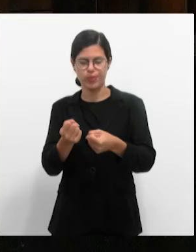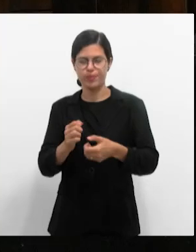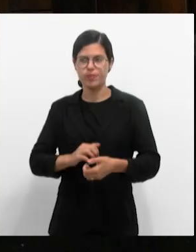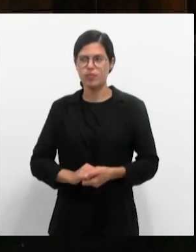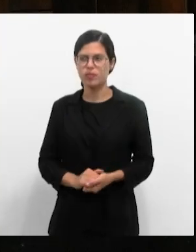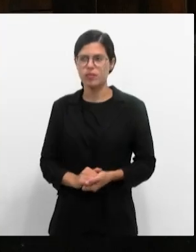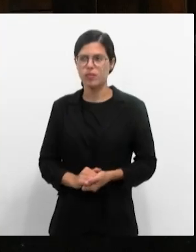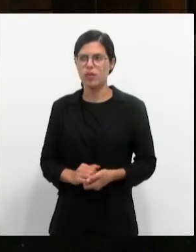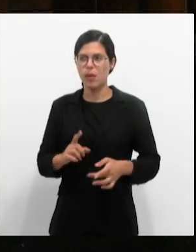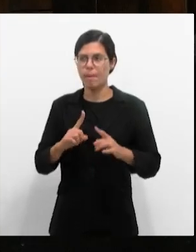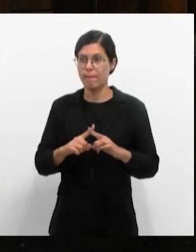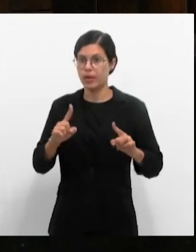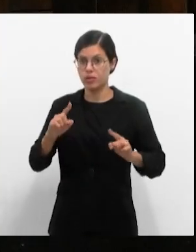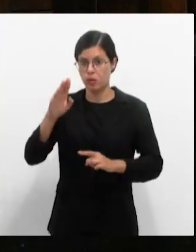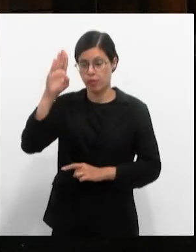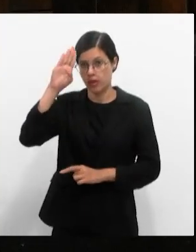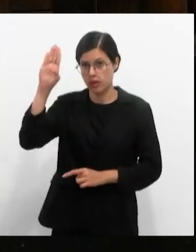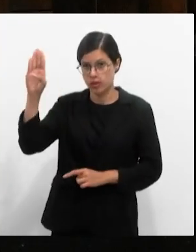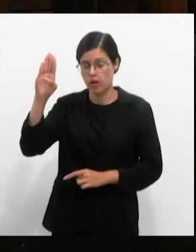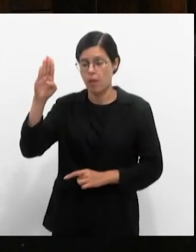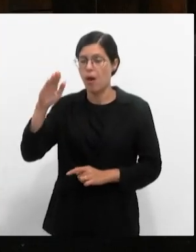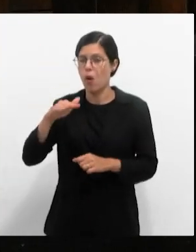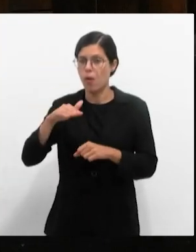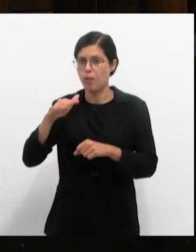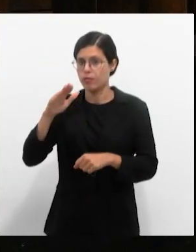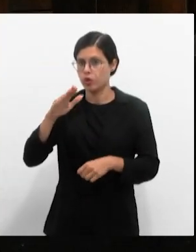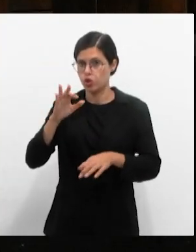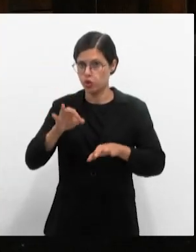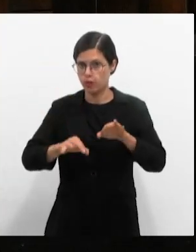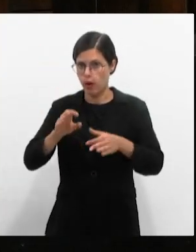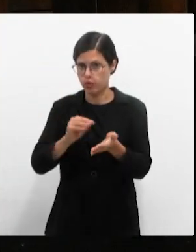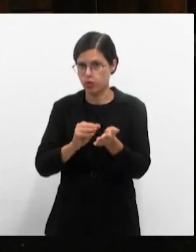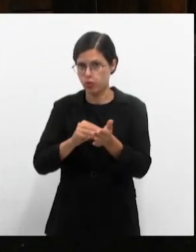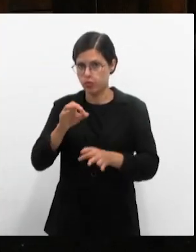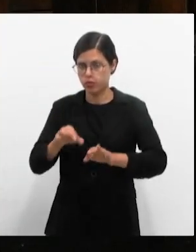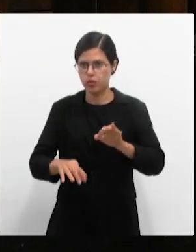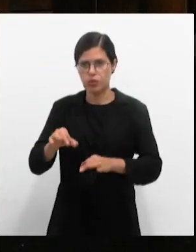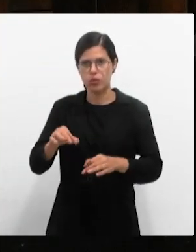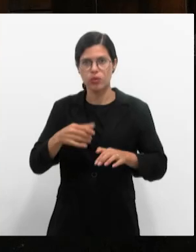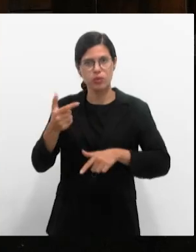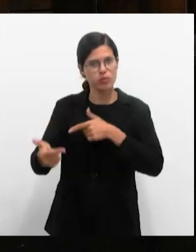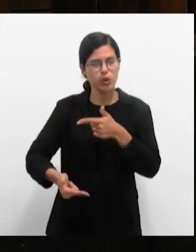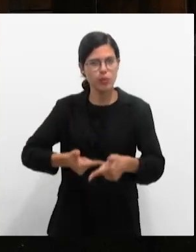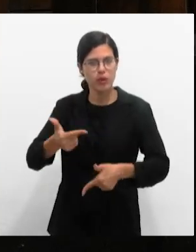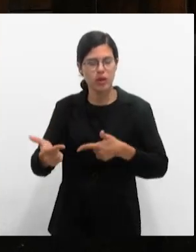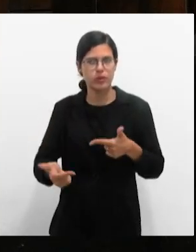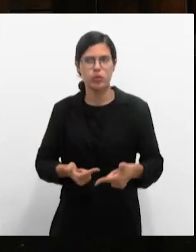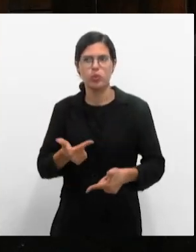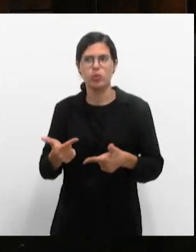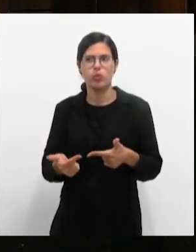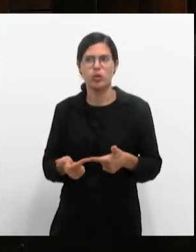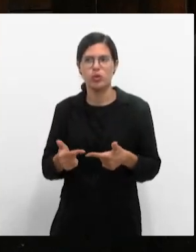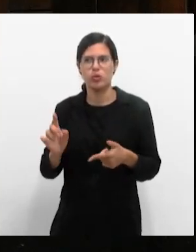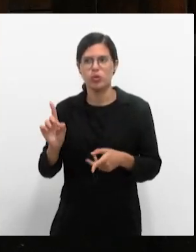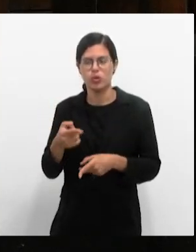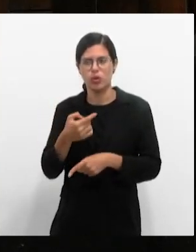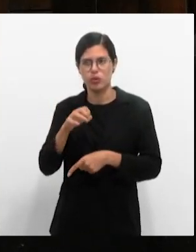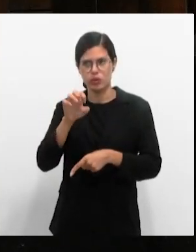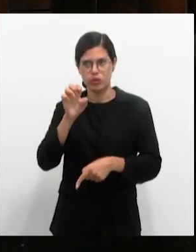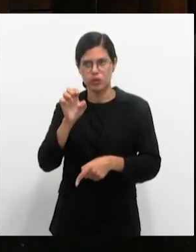a maior pancada e a maior injustiça é com os trabalhadores e trabalhadoras do nosso